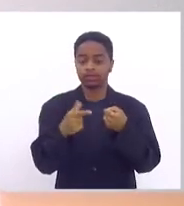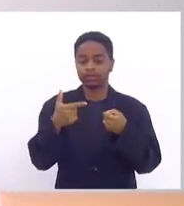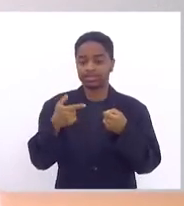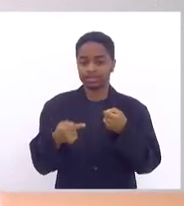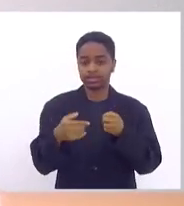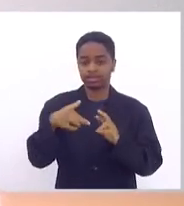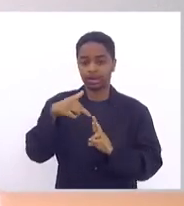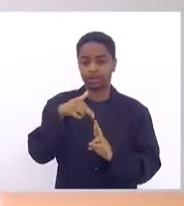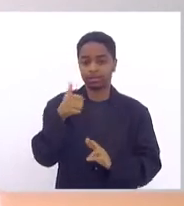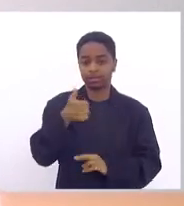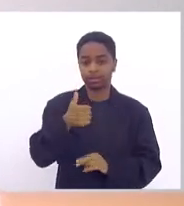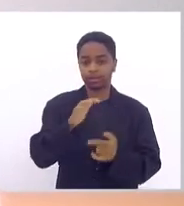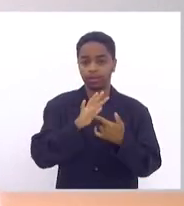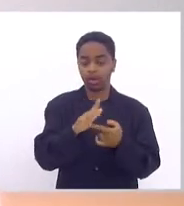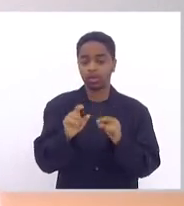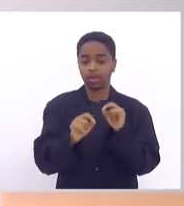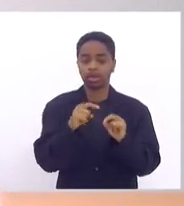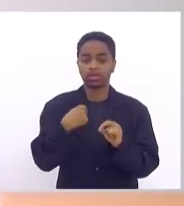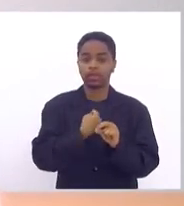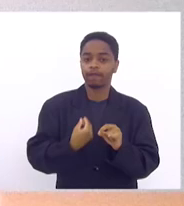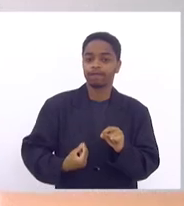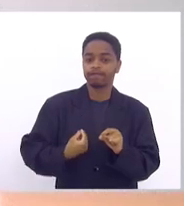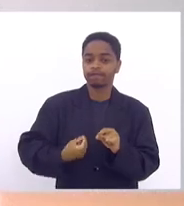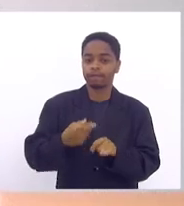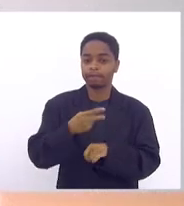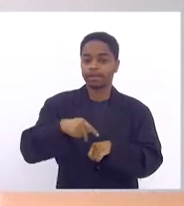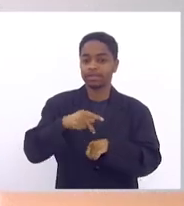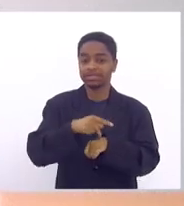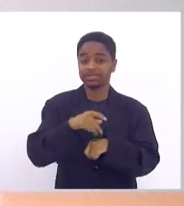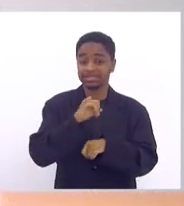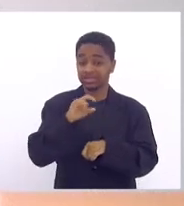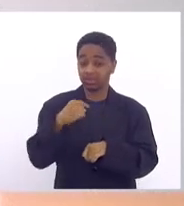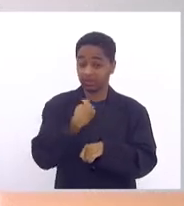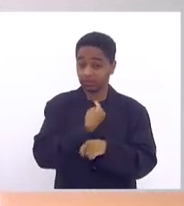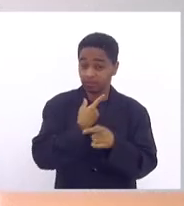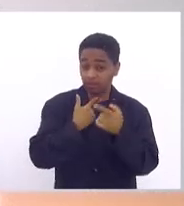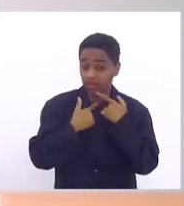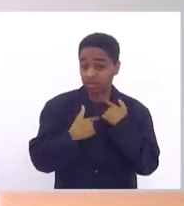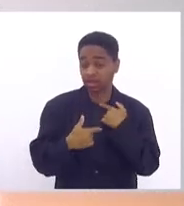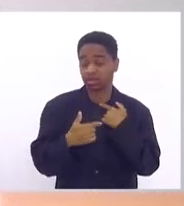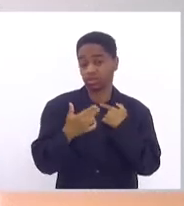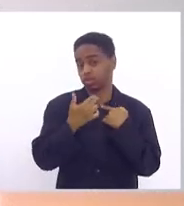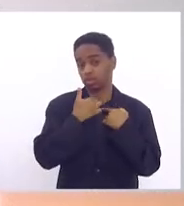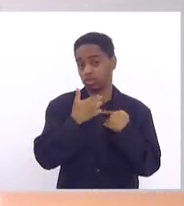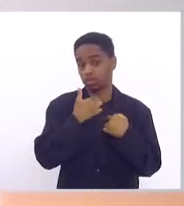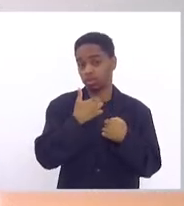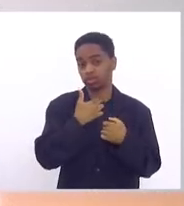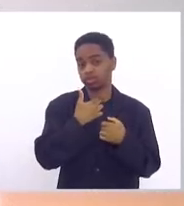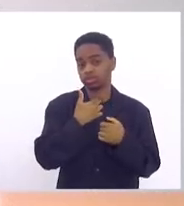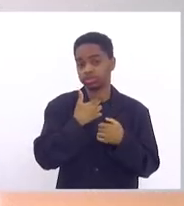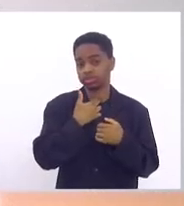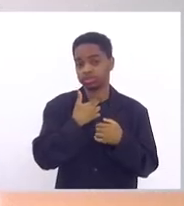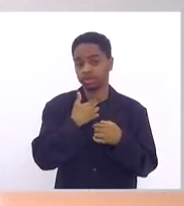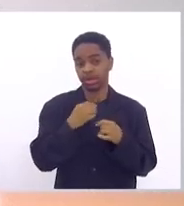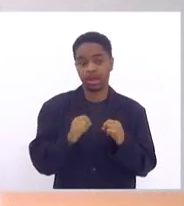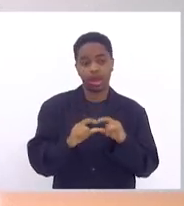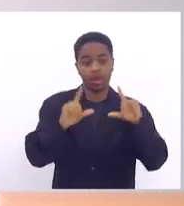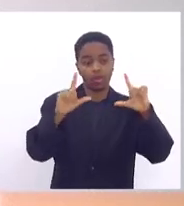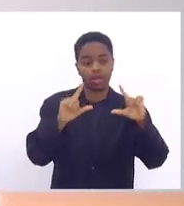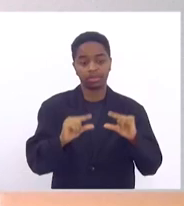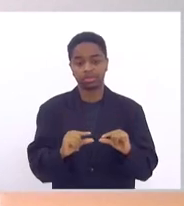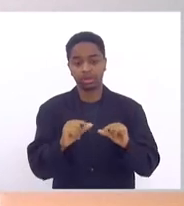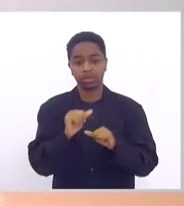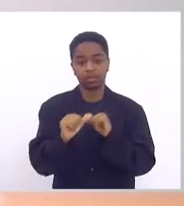vivemos num país que nós não podemos nem querendo a assembleia poderia dar uma uma vantagem de maior nem menor mudar o número de